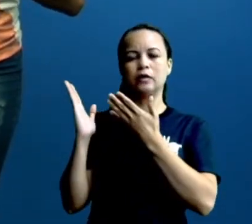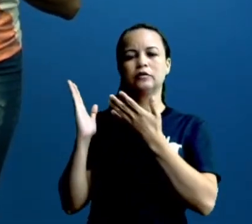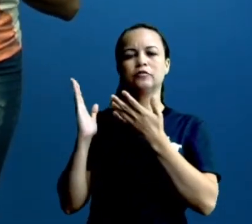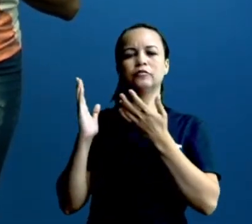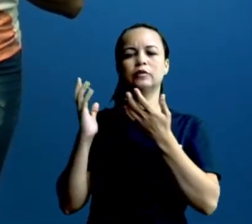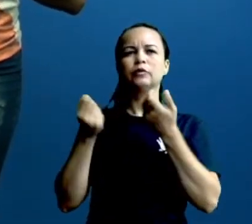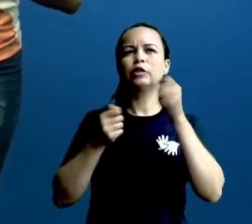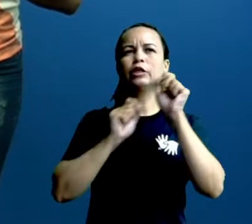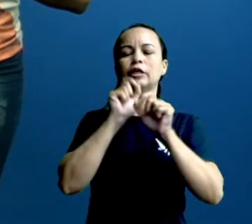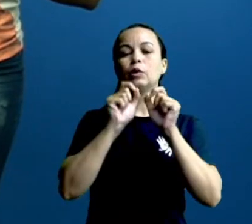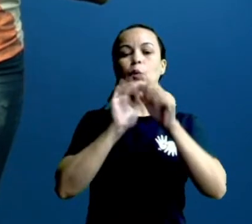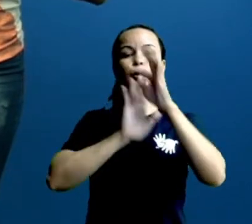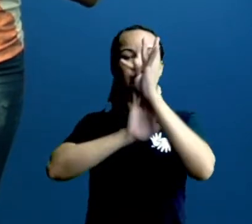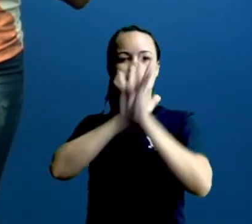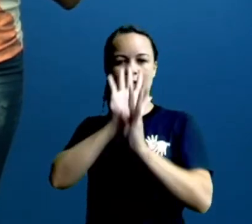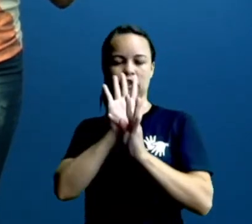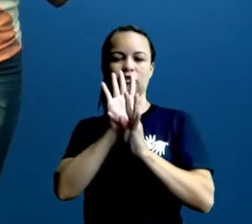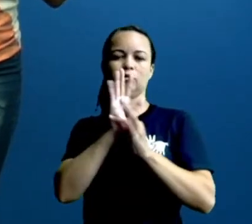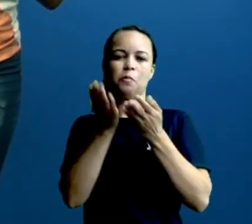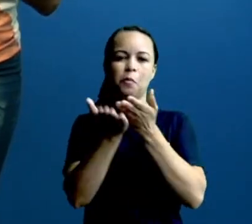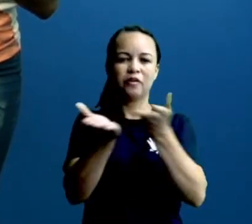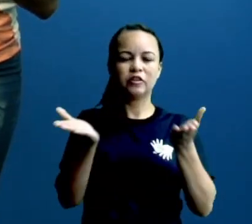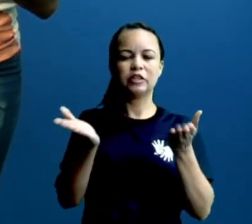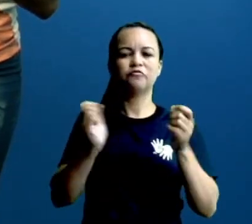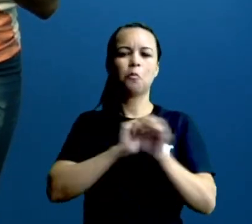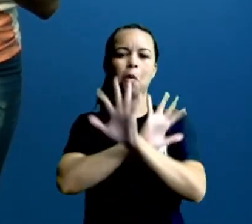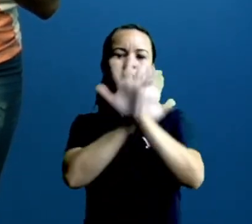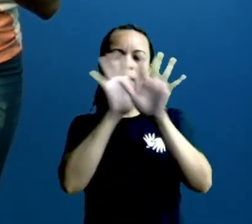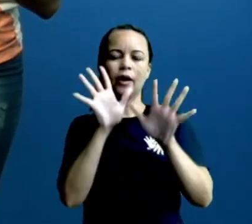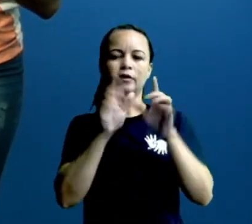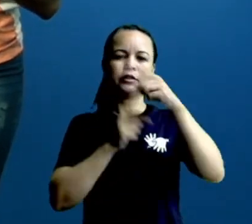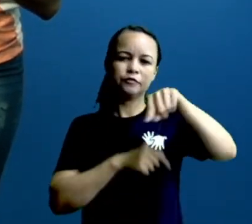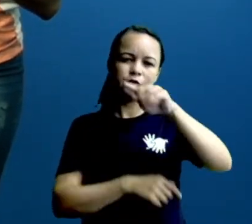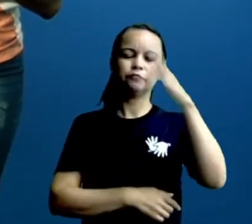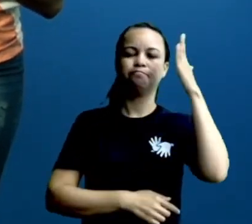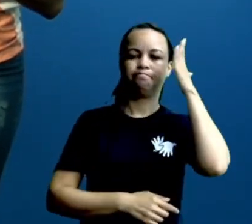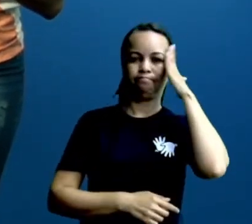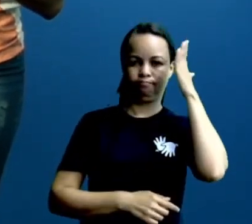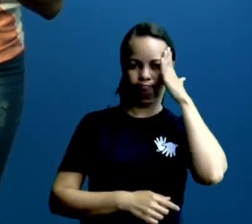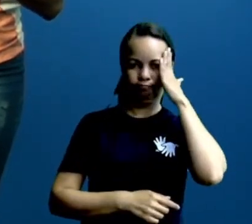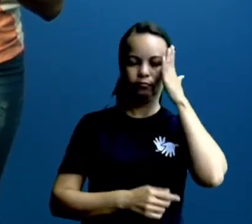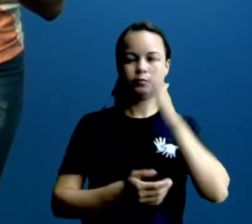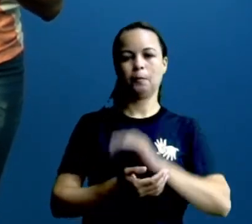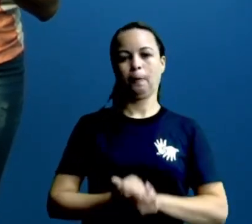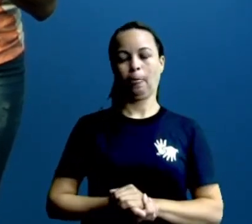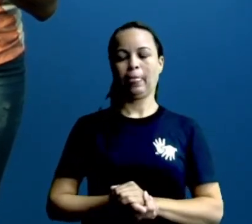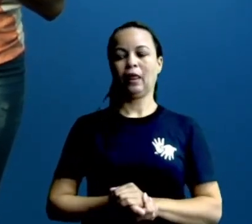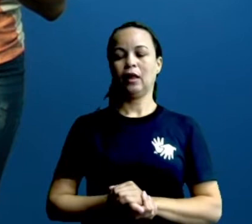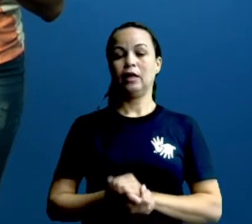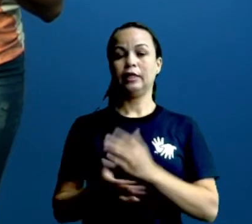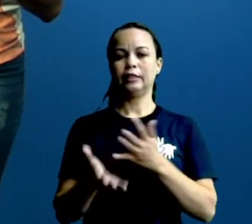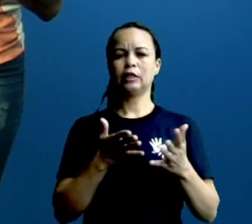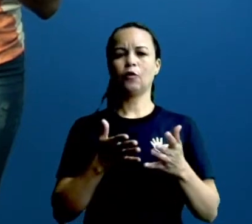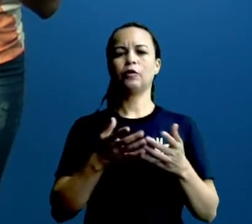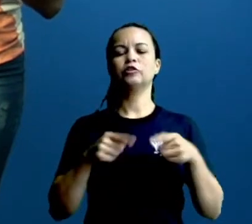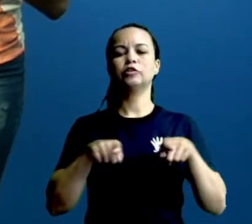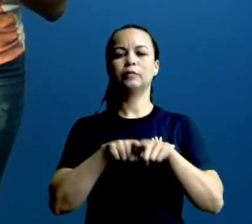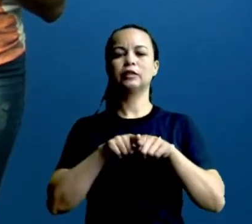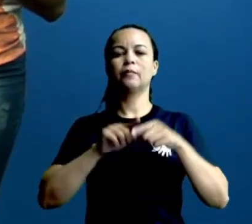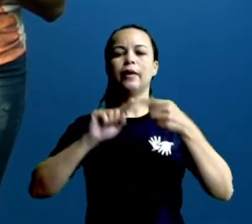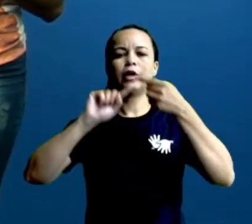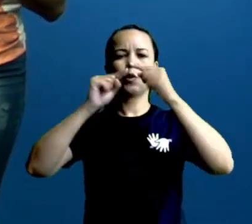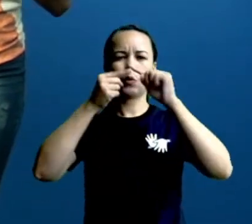forma clara, que vocês consigam ter entendimento, tá? Então, a gente chama isso também de conexão